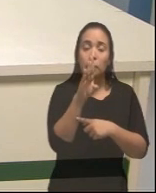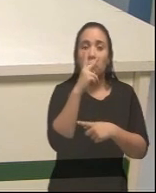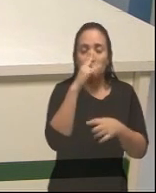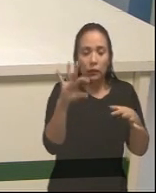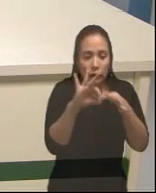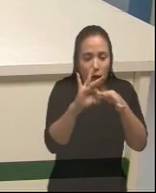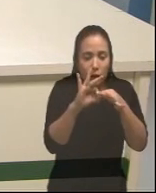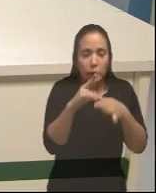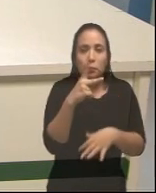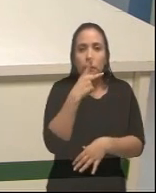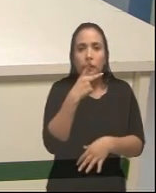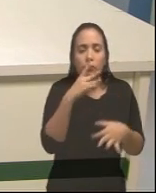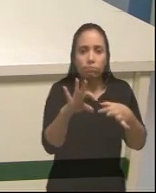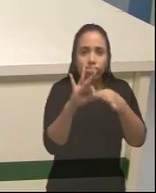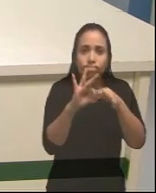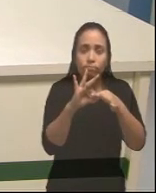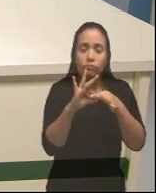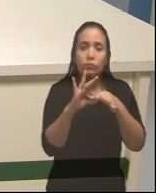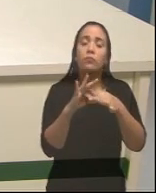partido. Mas